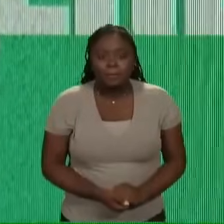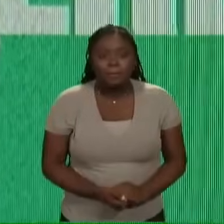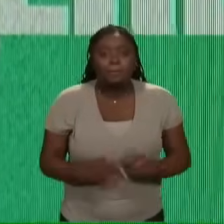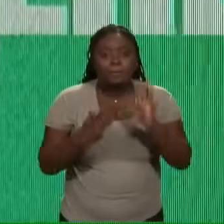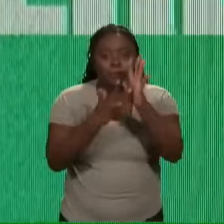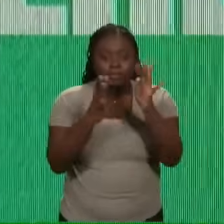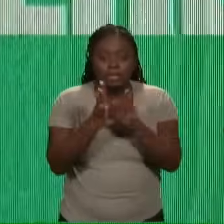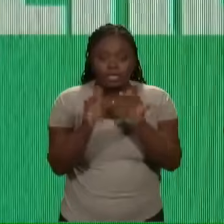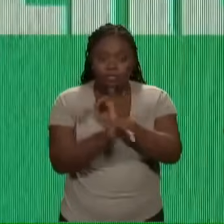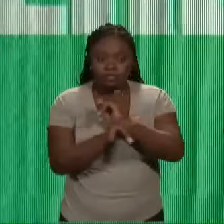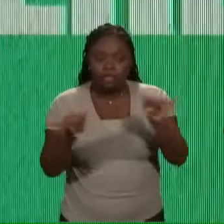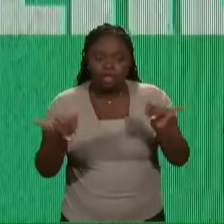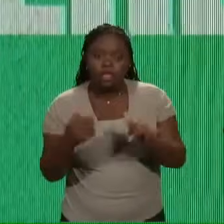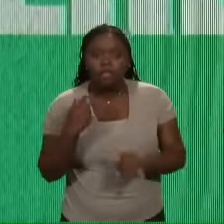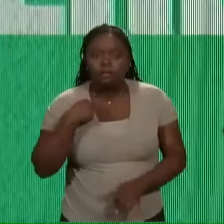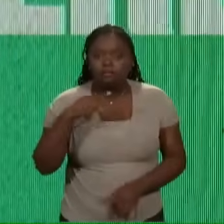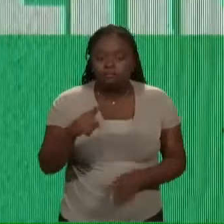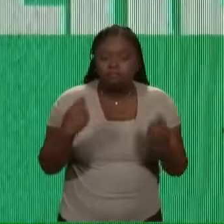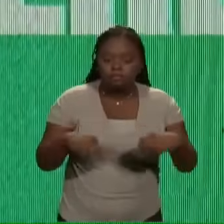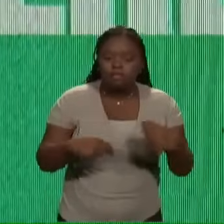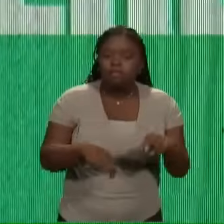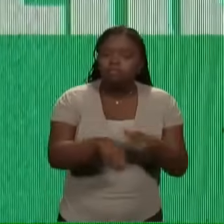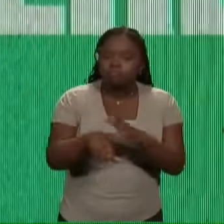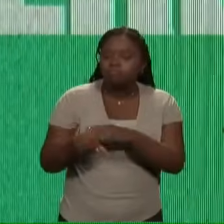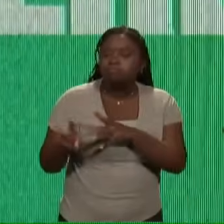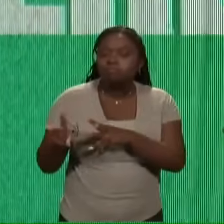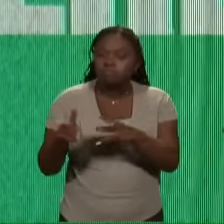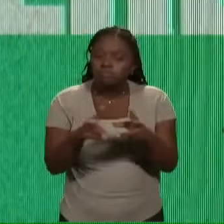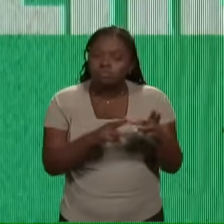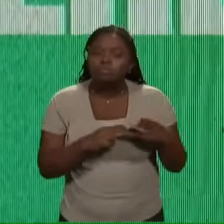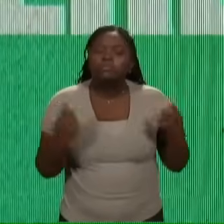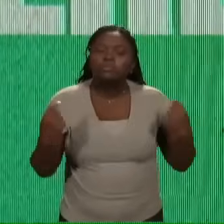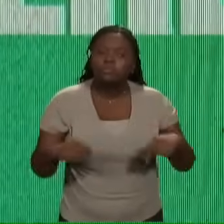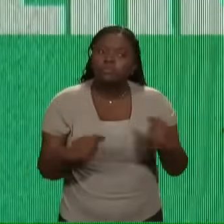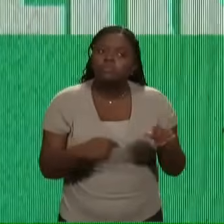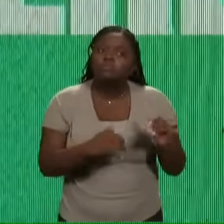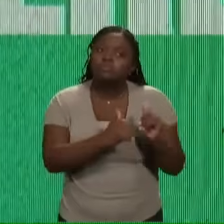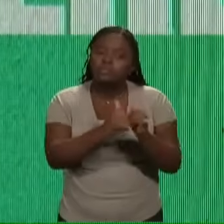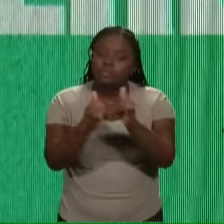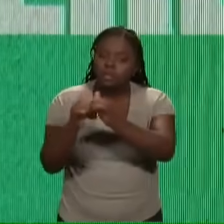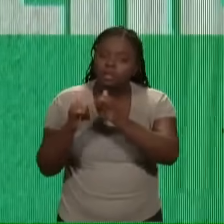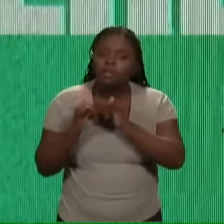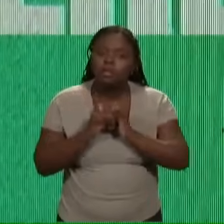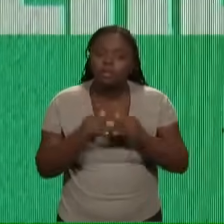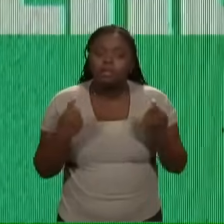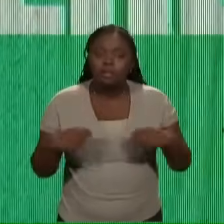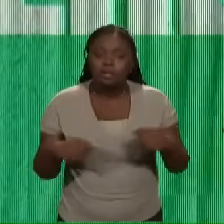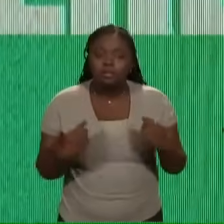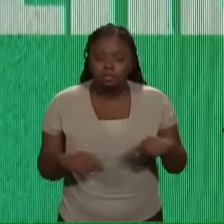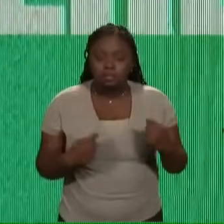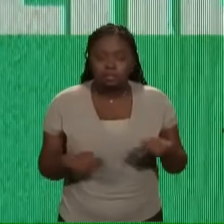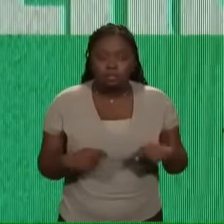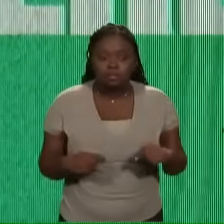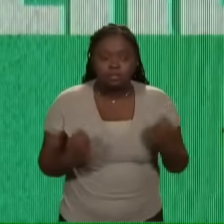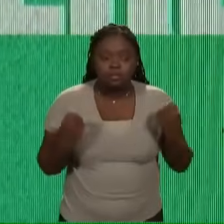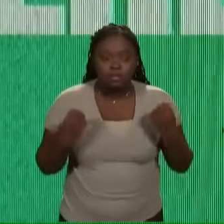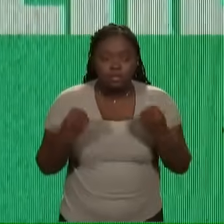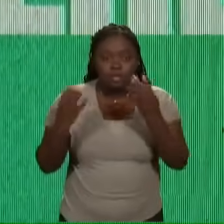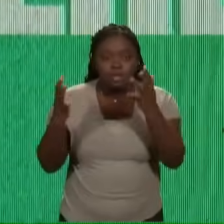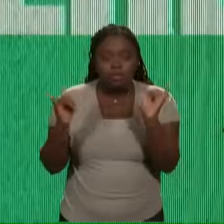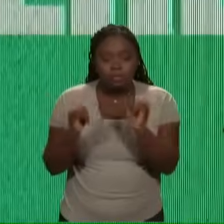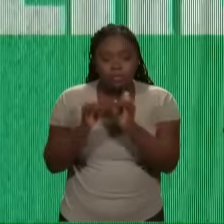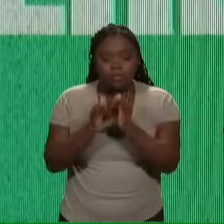Jesus está dizendo que eu e você temos que fazer o mesmo. Temos que perdoar. Temos que abrir mão. Perdoar